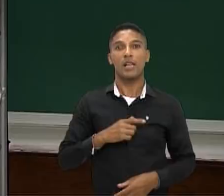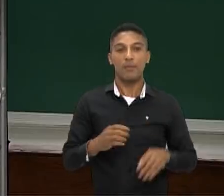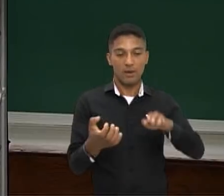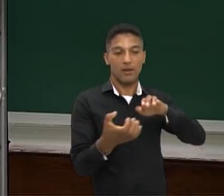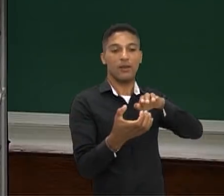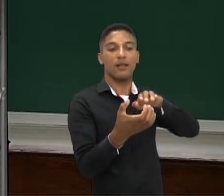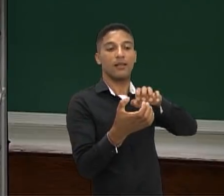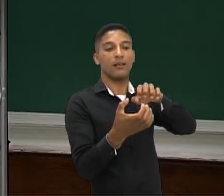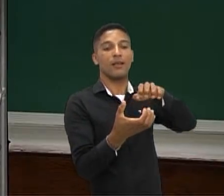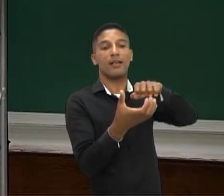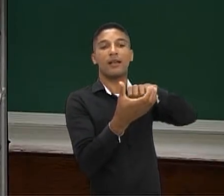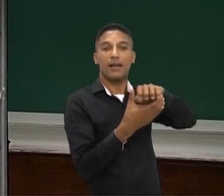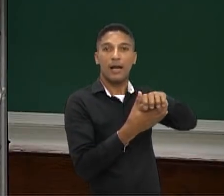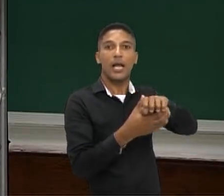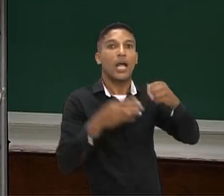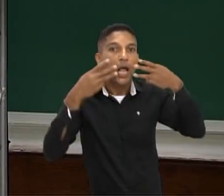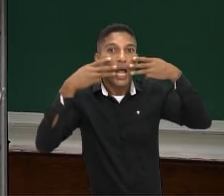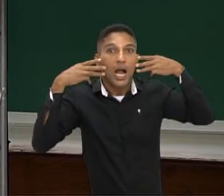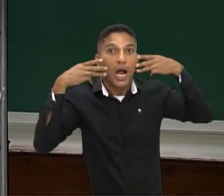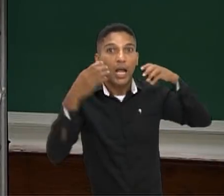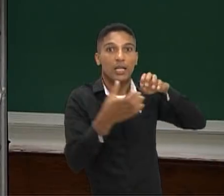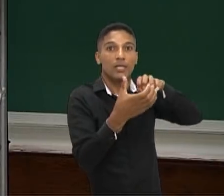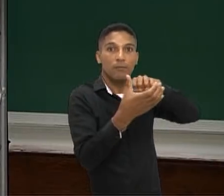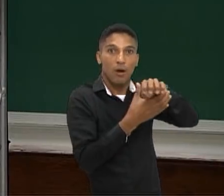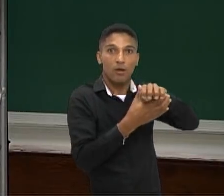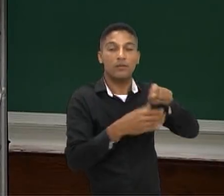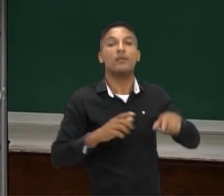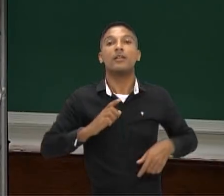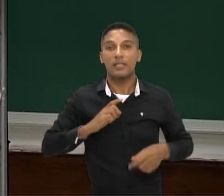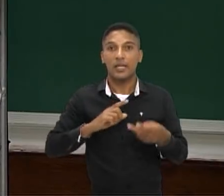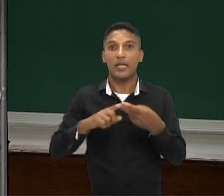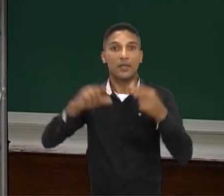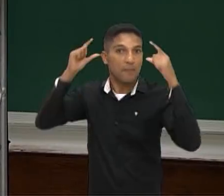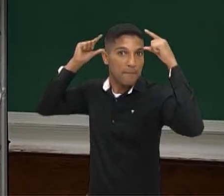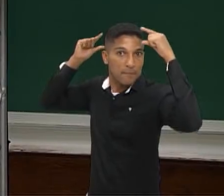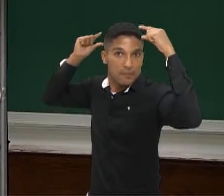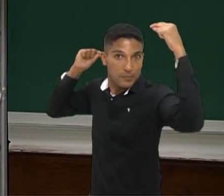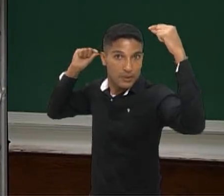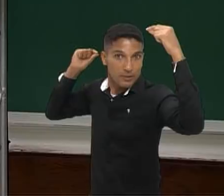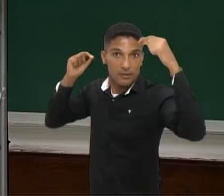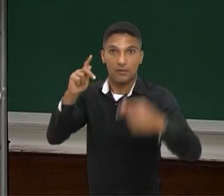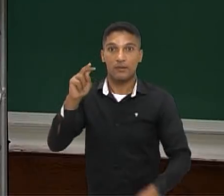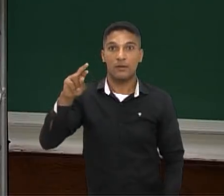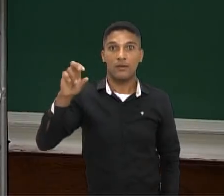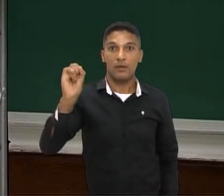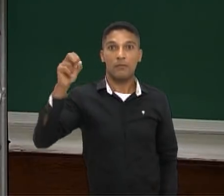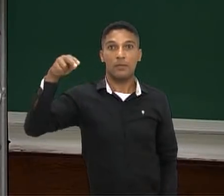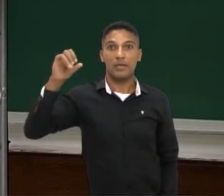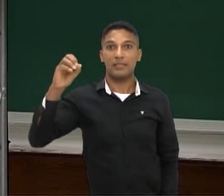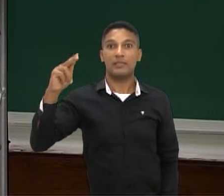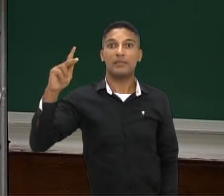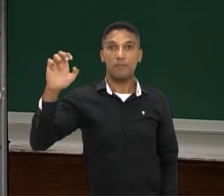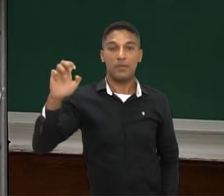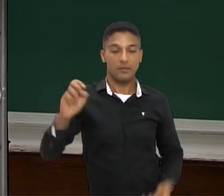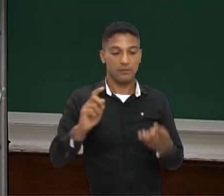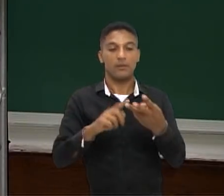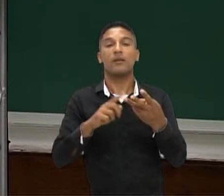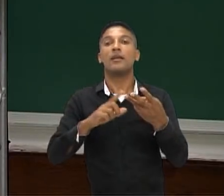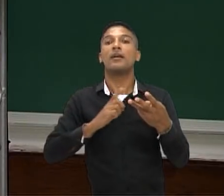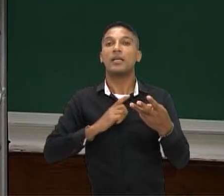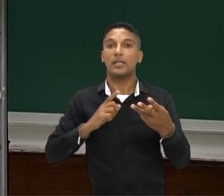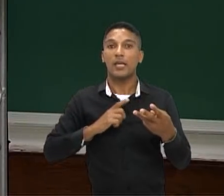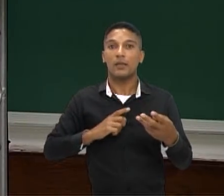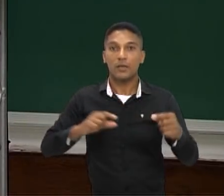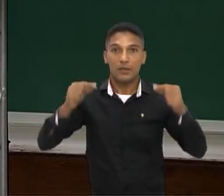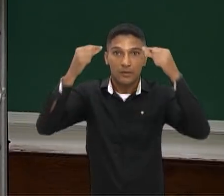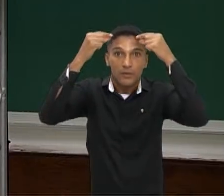de Botas, temos a história do Shrek, do Príncipe, né? Então quem conseguiu captar isso, né, já conseguiu